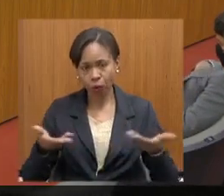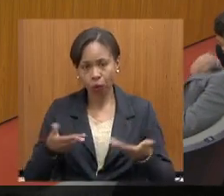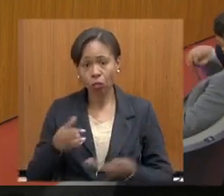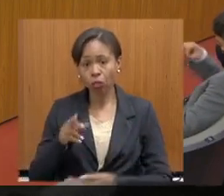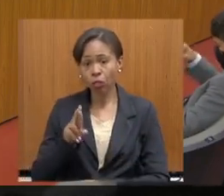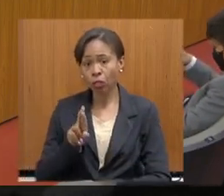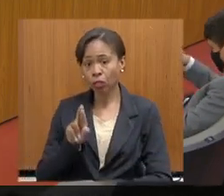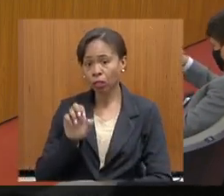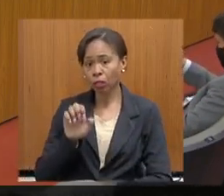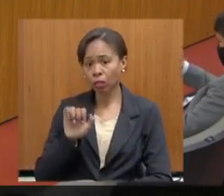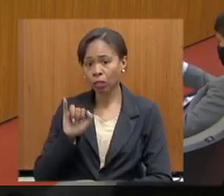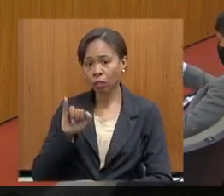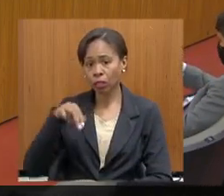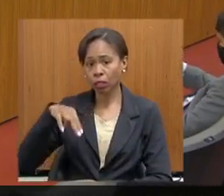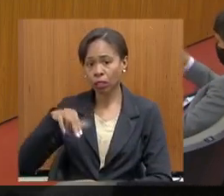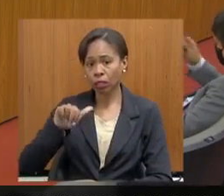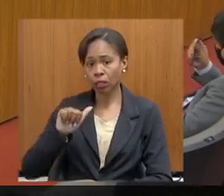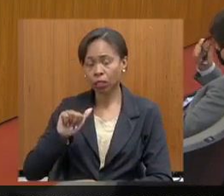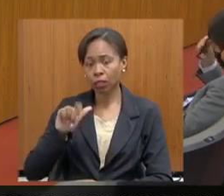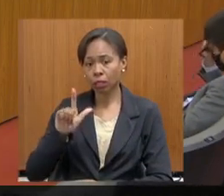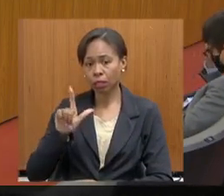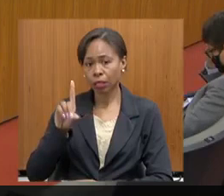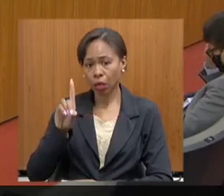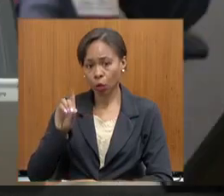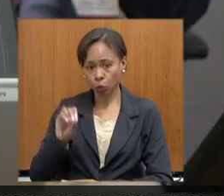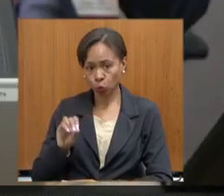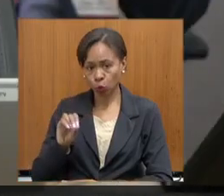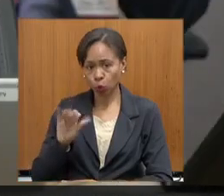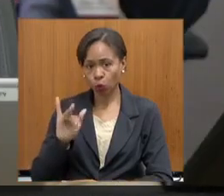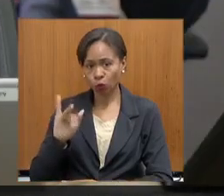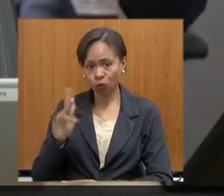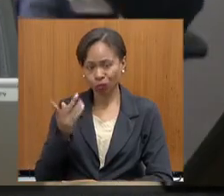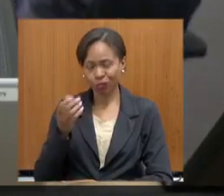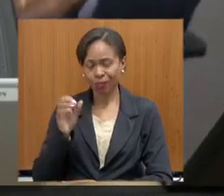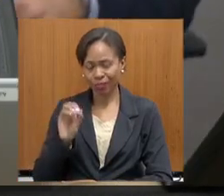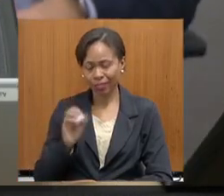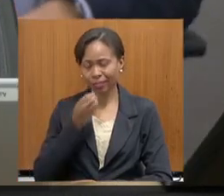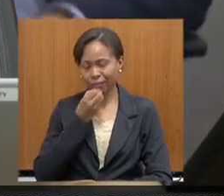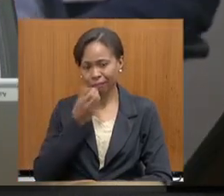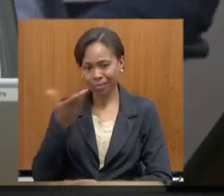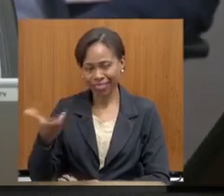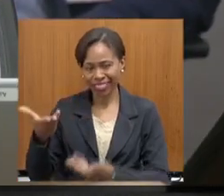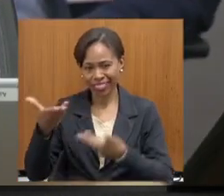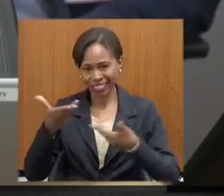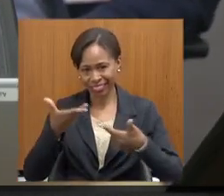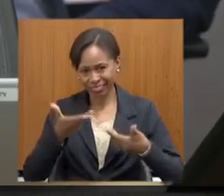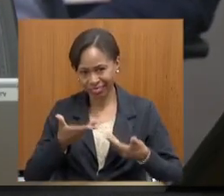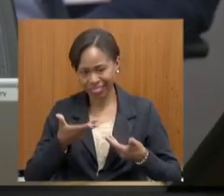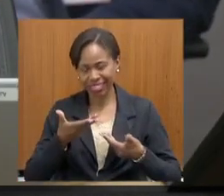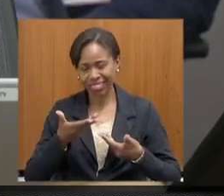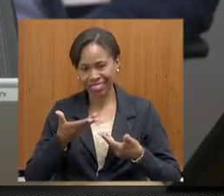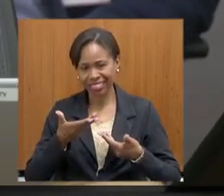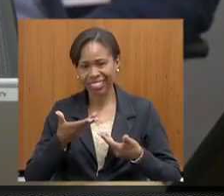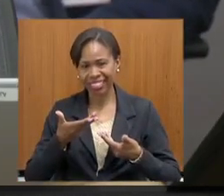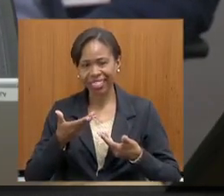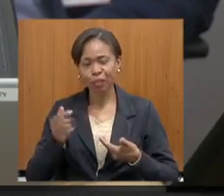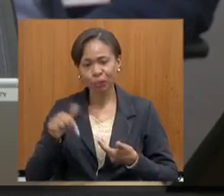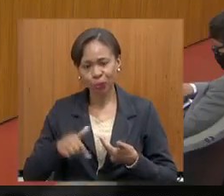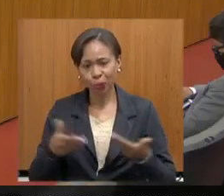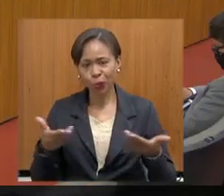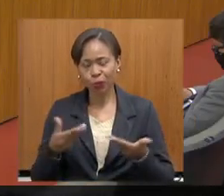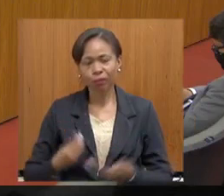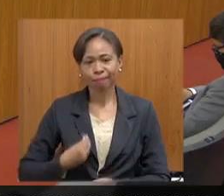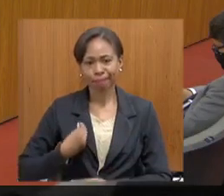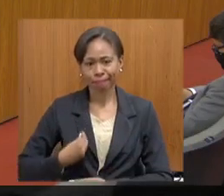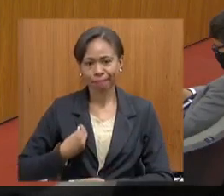senhor Reynaldo passanezi filho quero dar as boas-vindas ao senhor viu Dr Reinaldo por estar